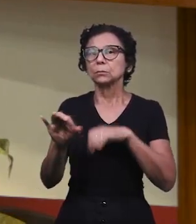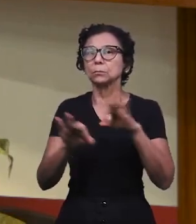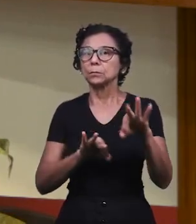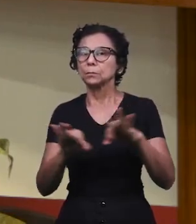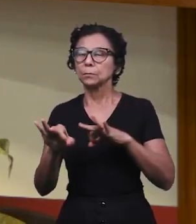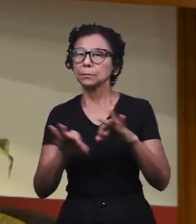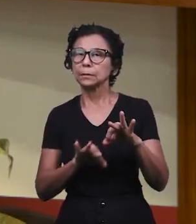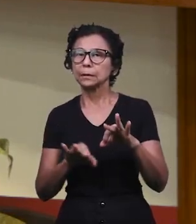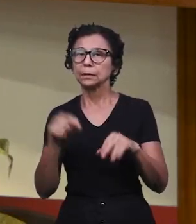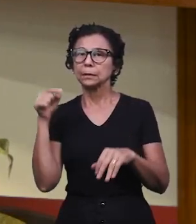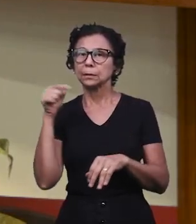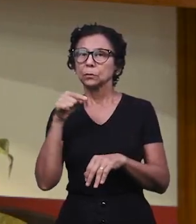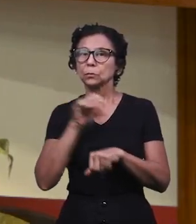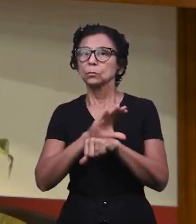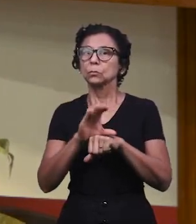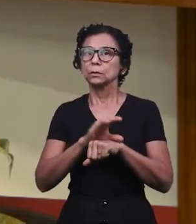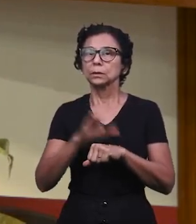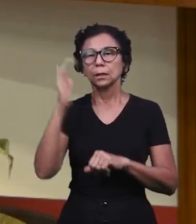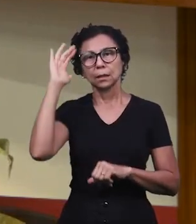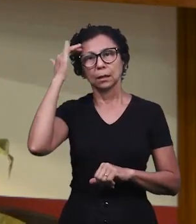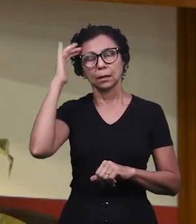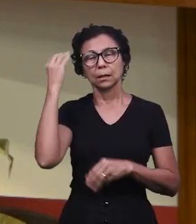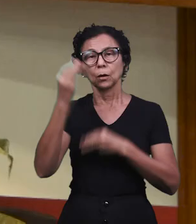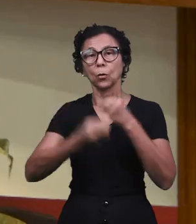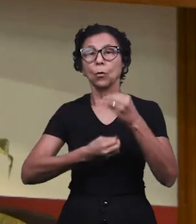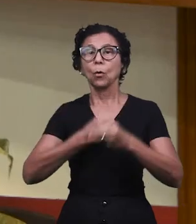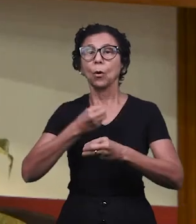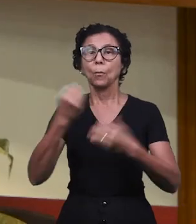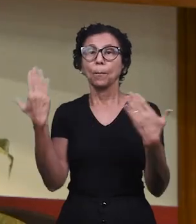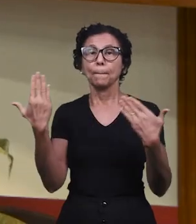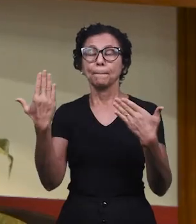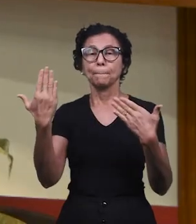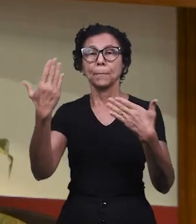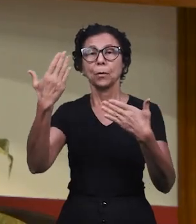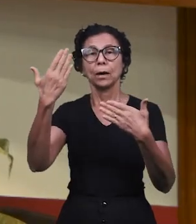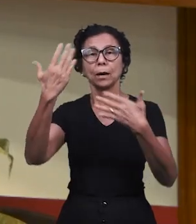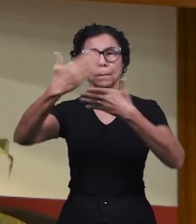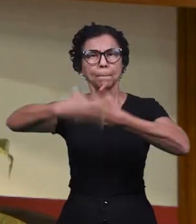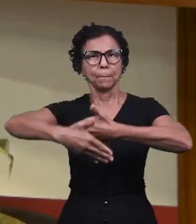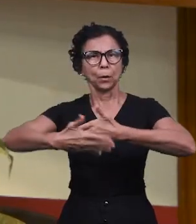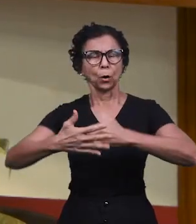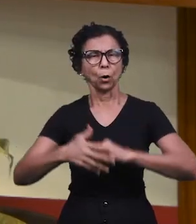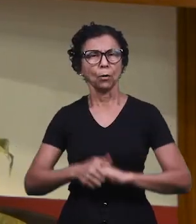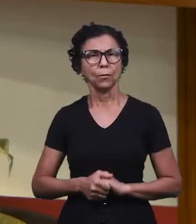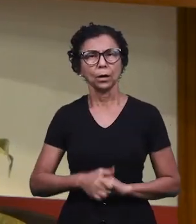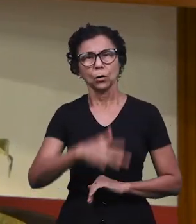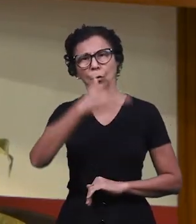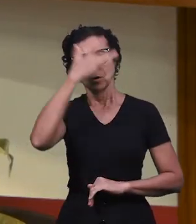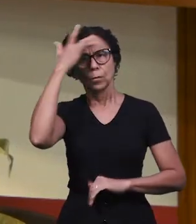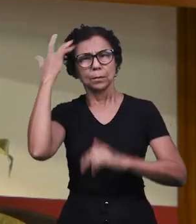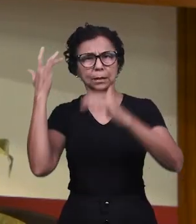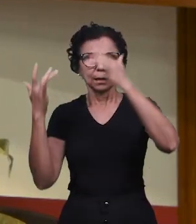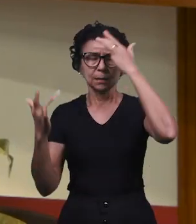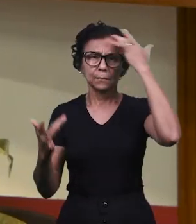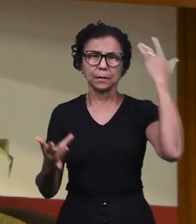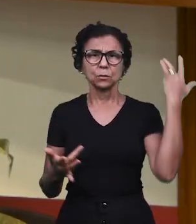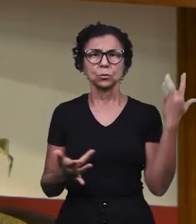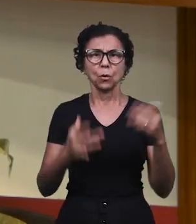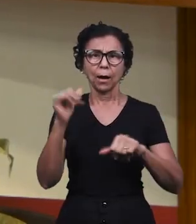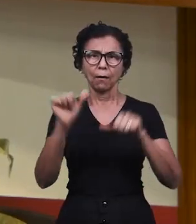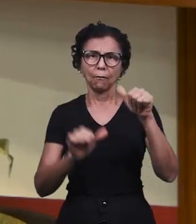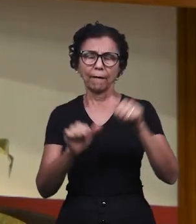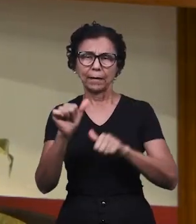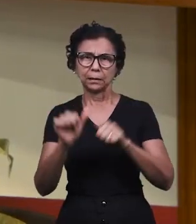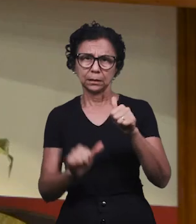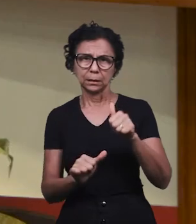vamos entender como é a prova, como que a banca ela corrige determinadas questões, como que a banca